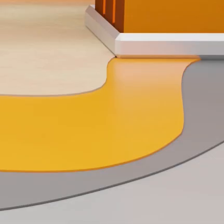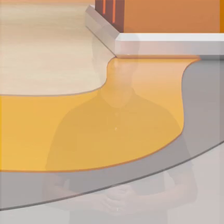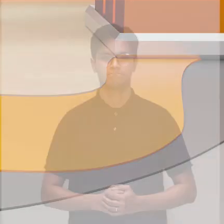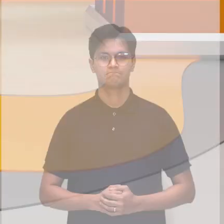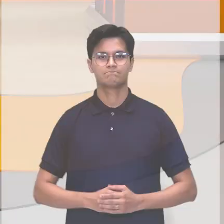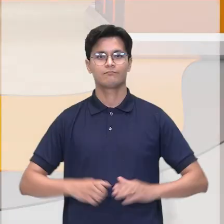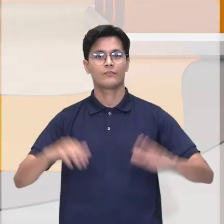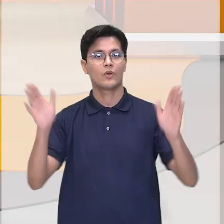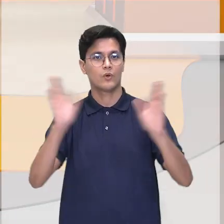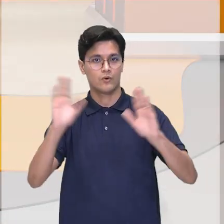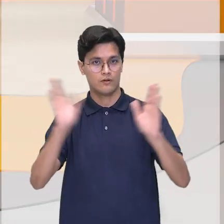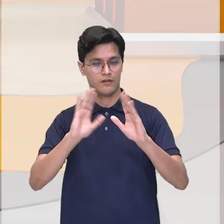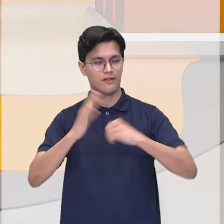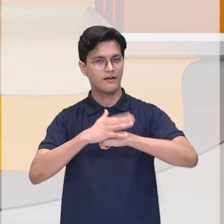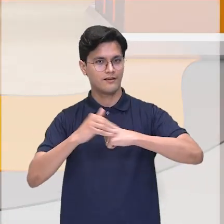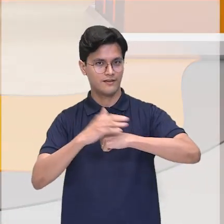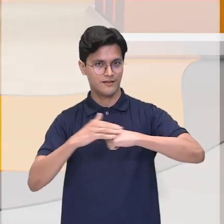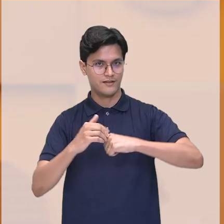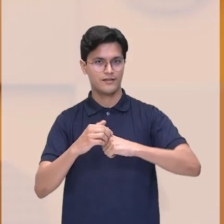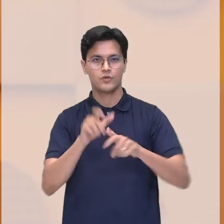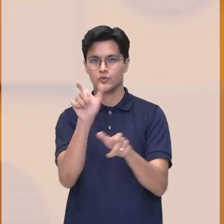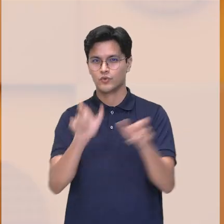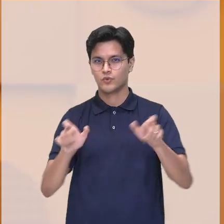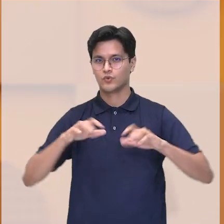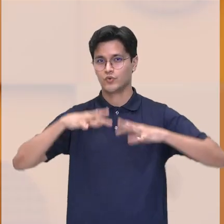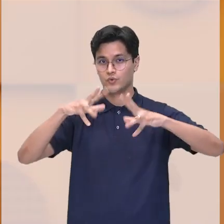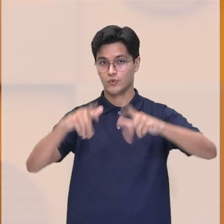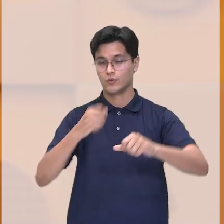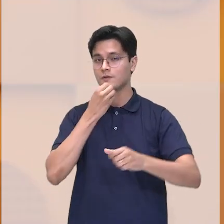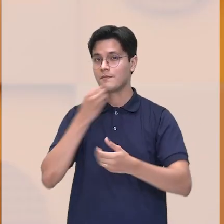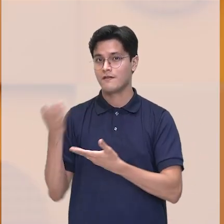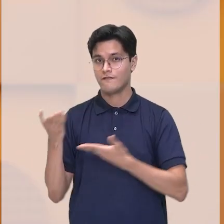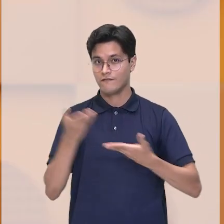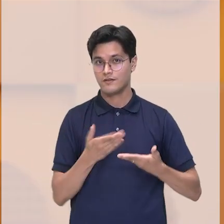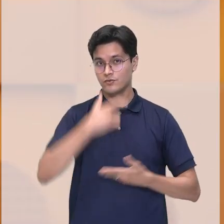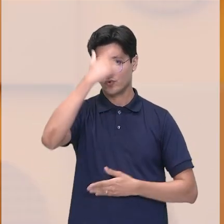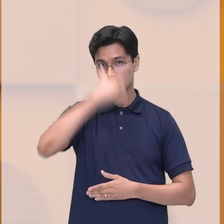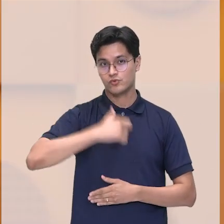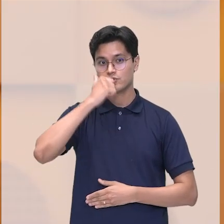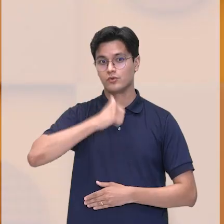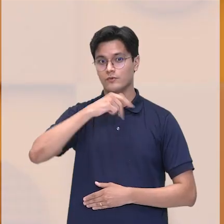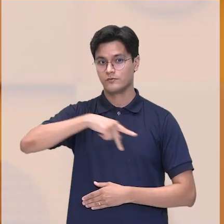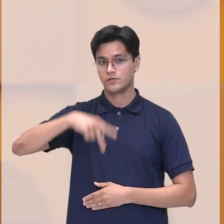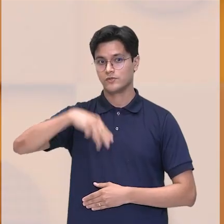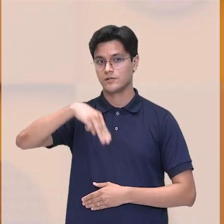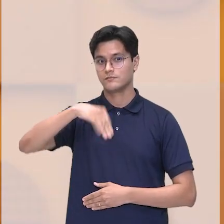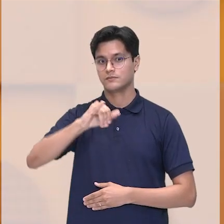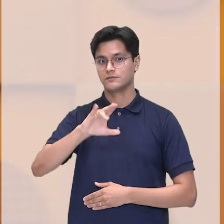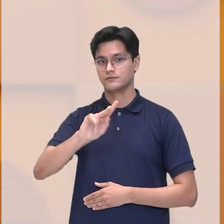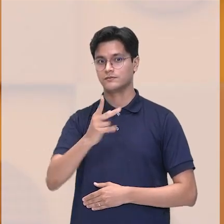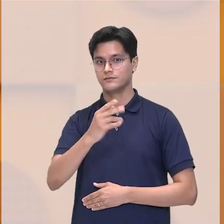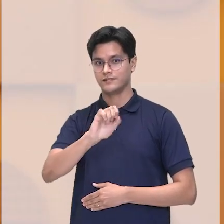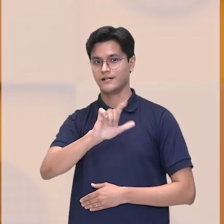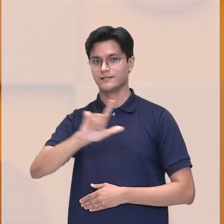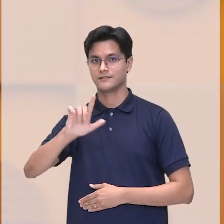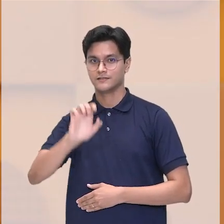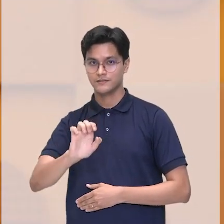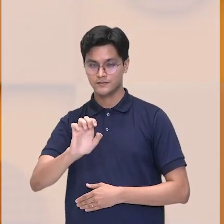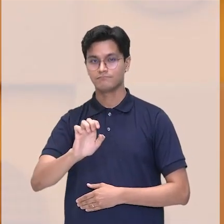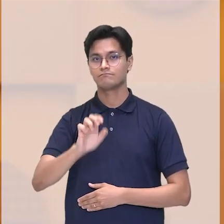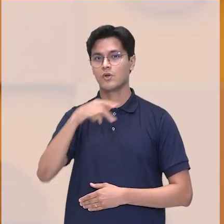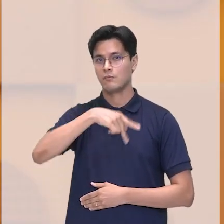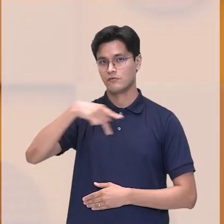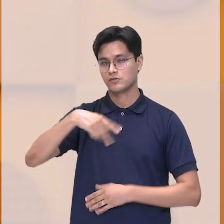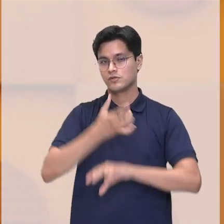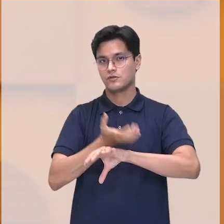Olá, queridos! Sejam todos bem-vindos. Eu sou a professora Michele Santos, professora de História, e acompanhem comigo o